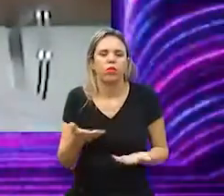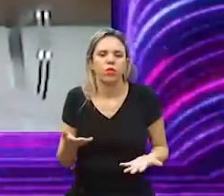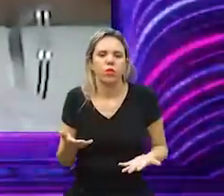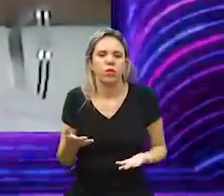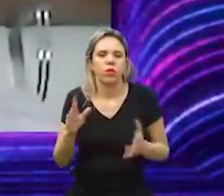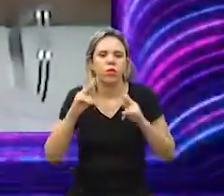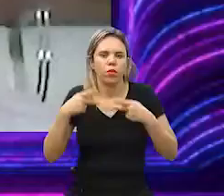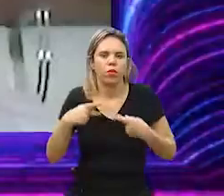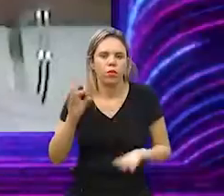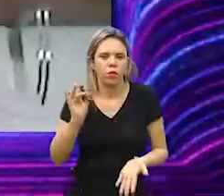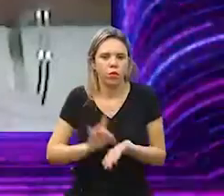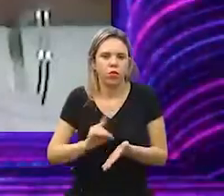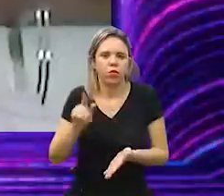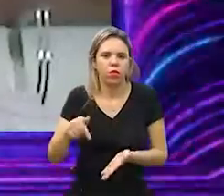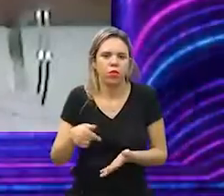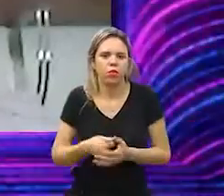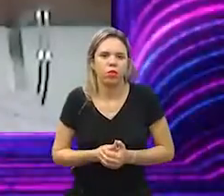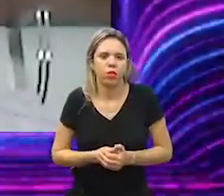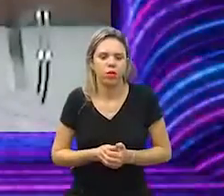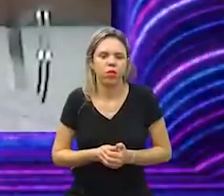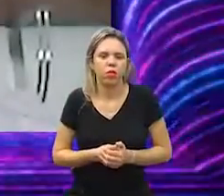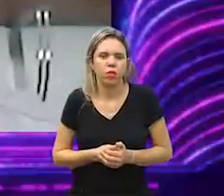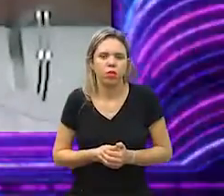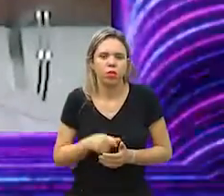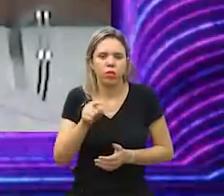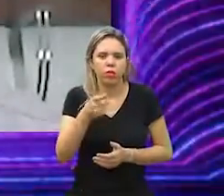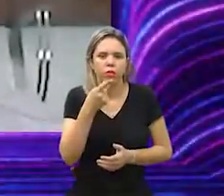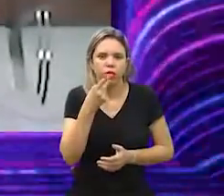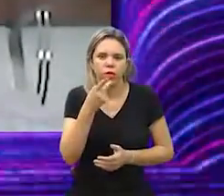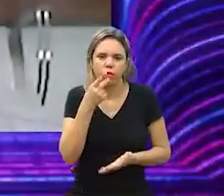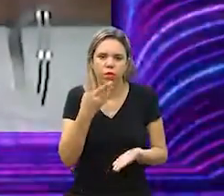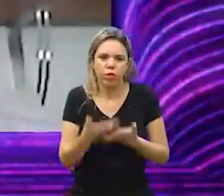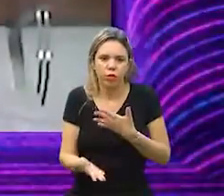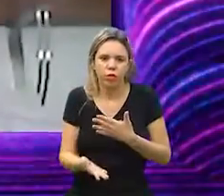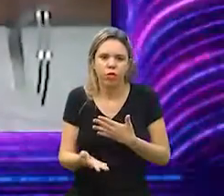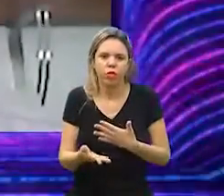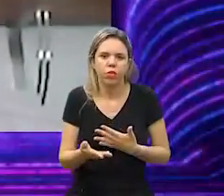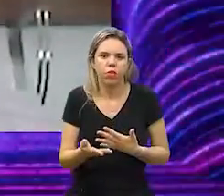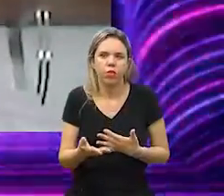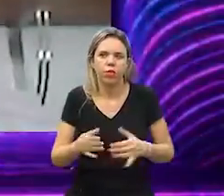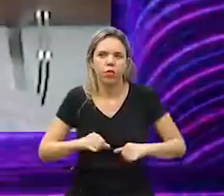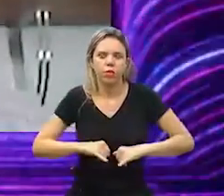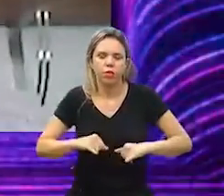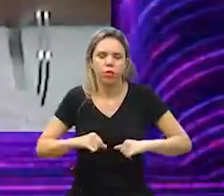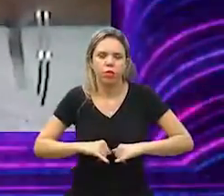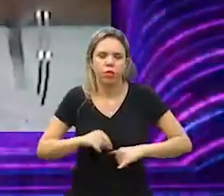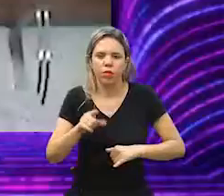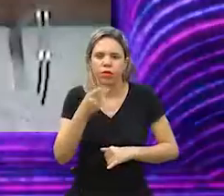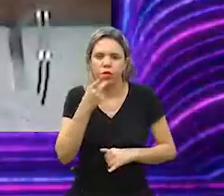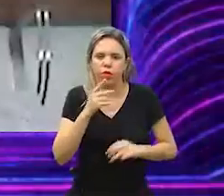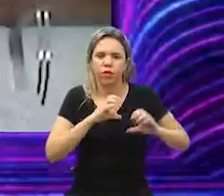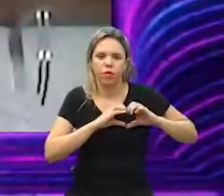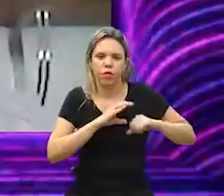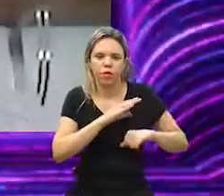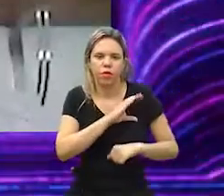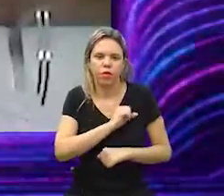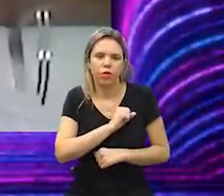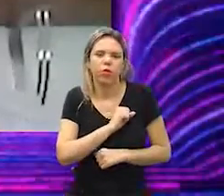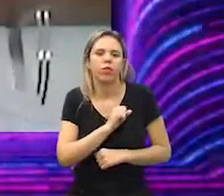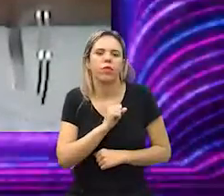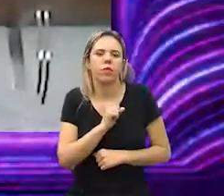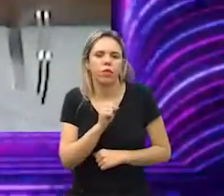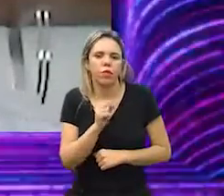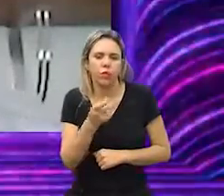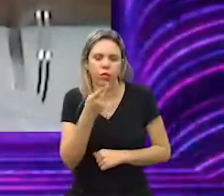cinza, e o ser humano realmente é isso. Então, quando você fala de perda, quando você fala de dor, quando você fala de amor, quando você